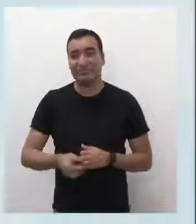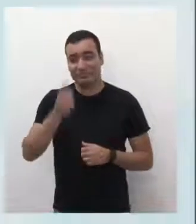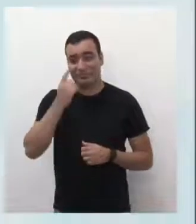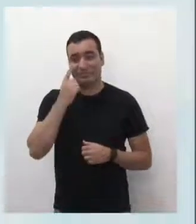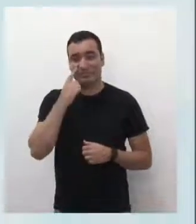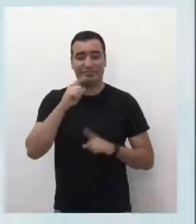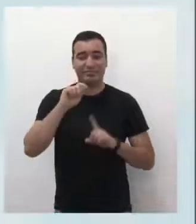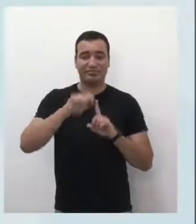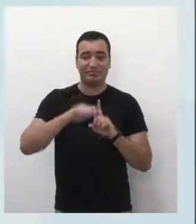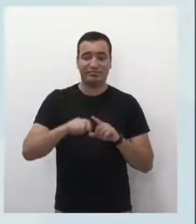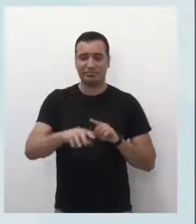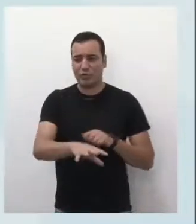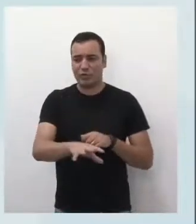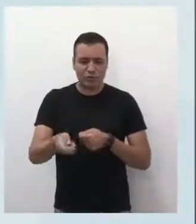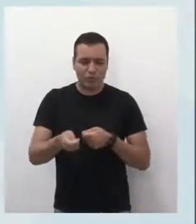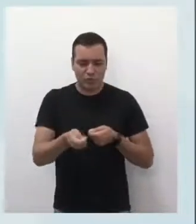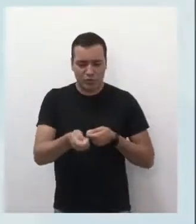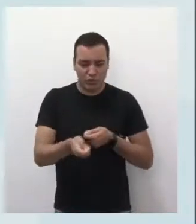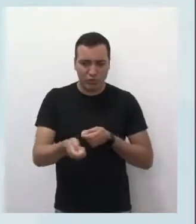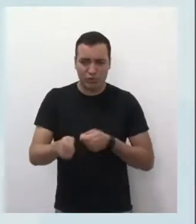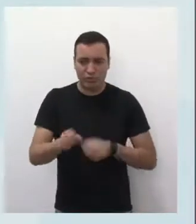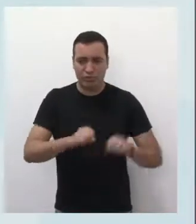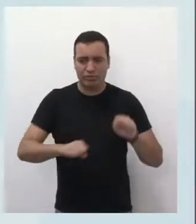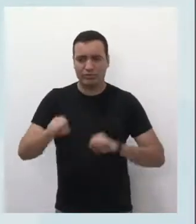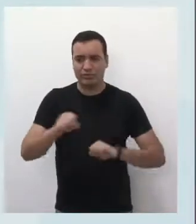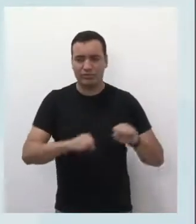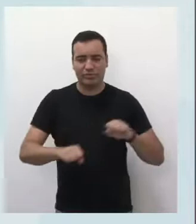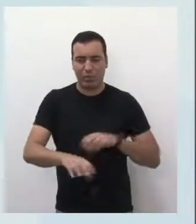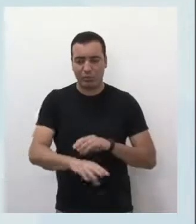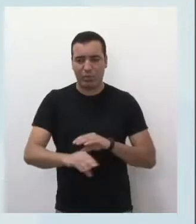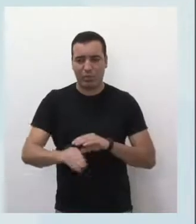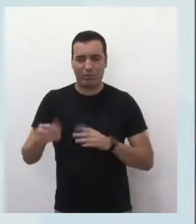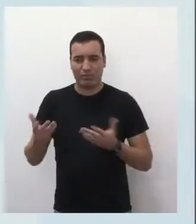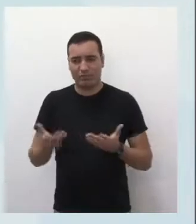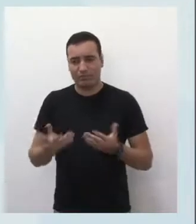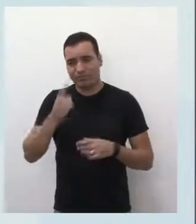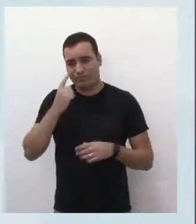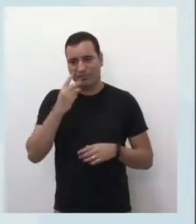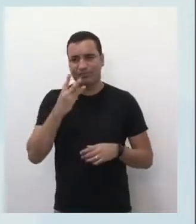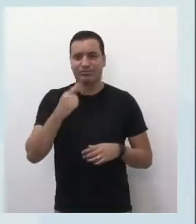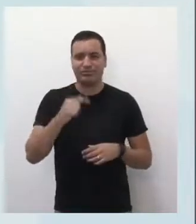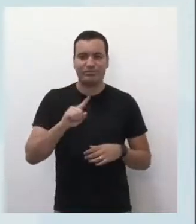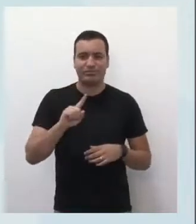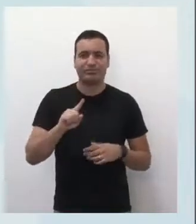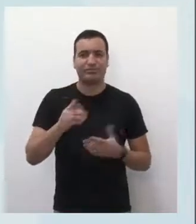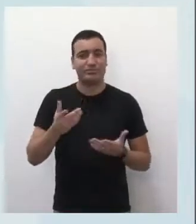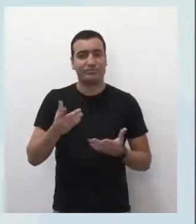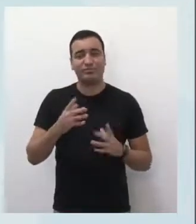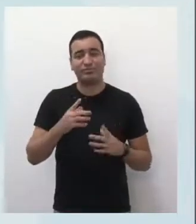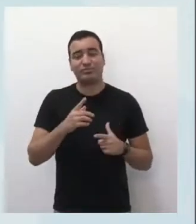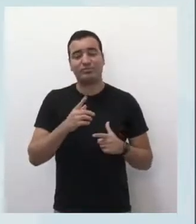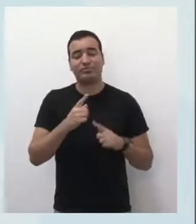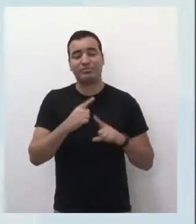faxina 37,5 kW e a tarifa de 0,61, que foi o valor aproximado, multiplicando eu teria aí